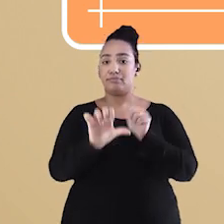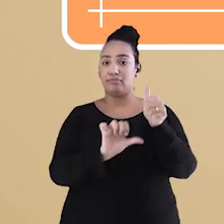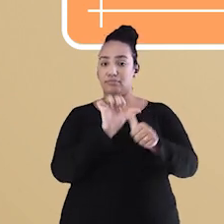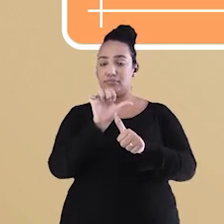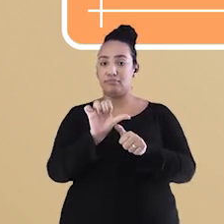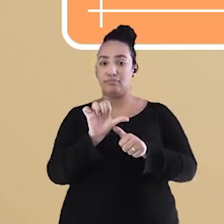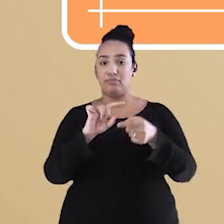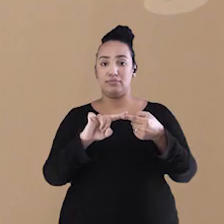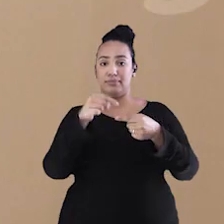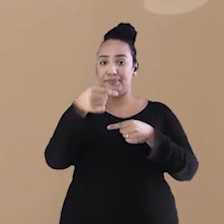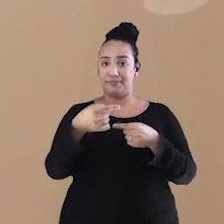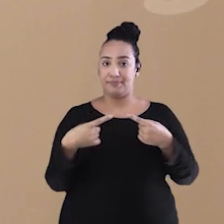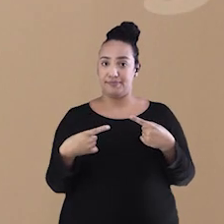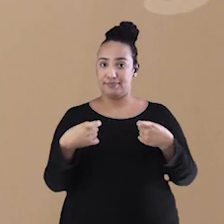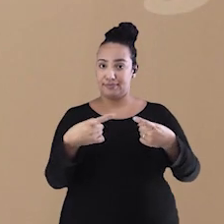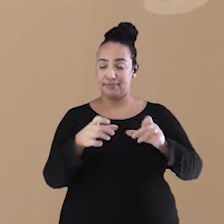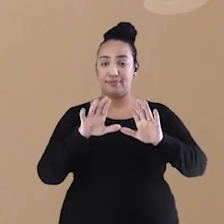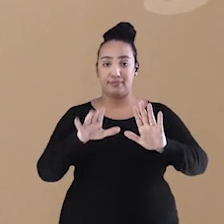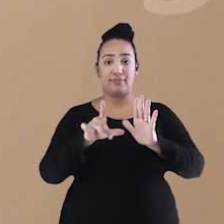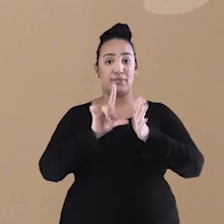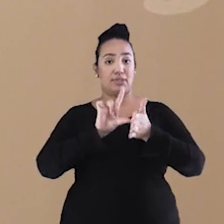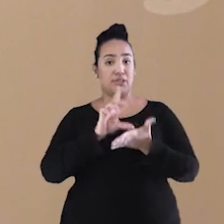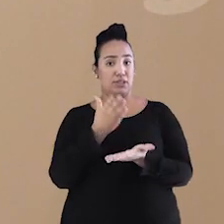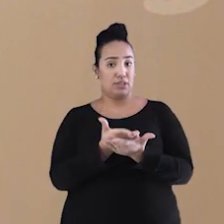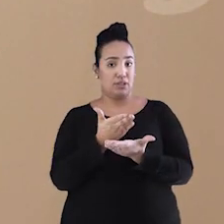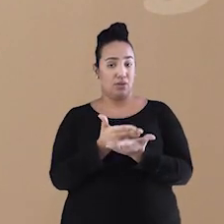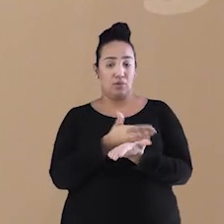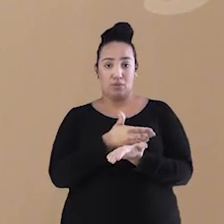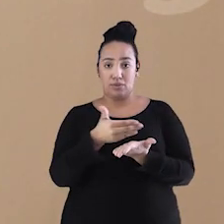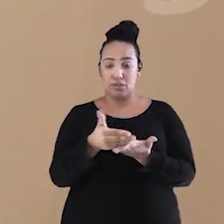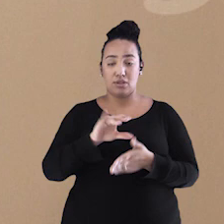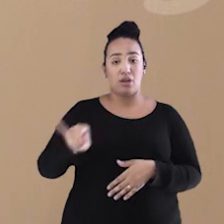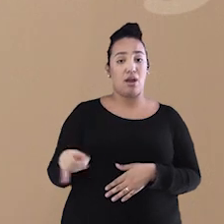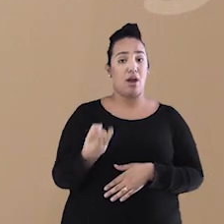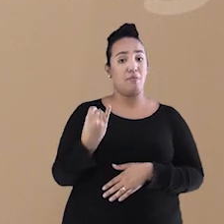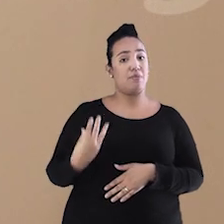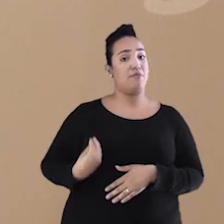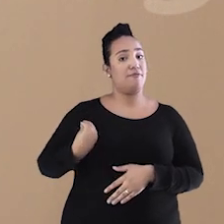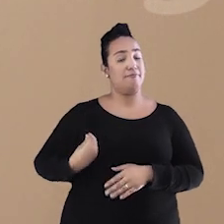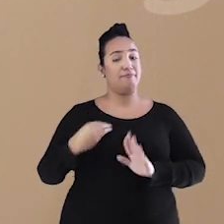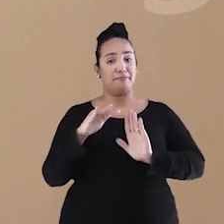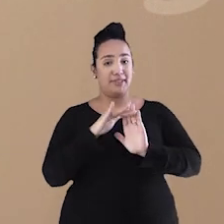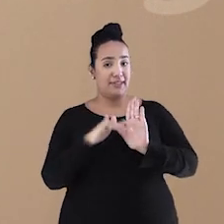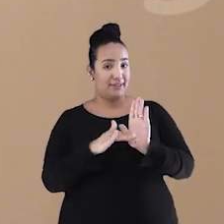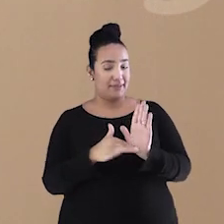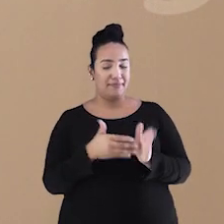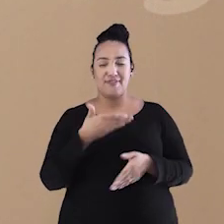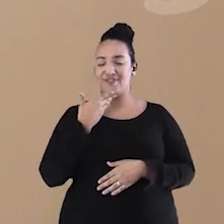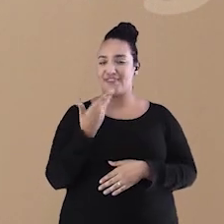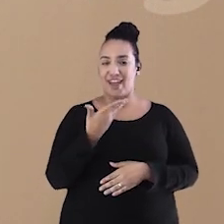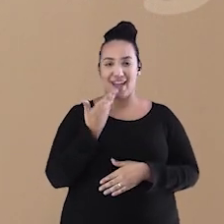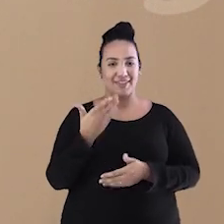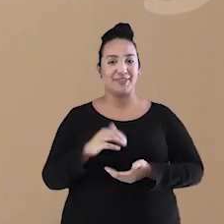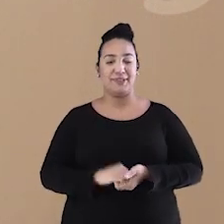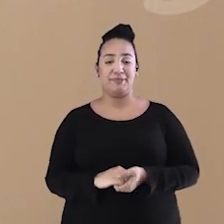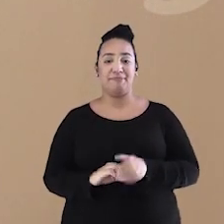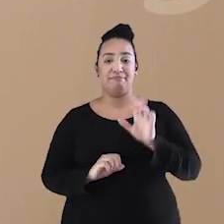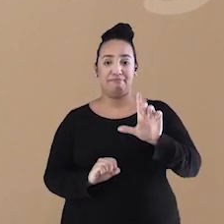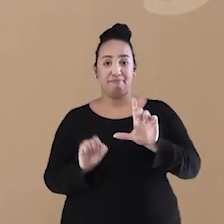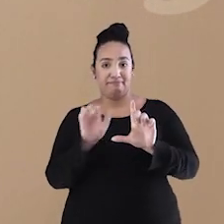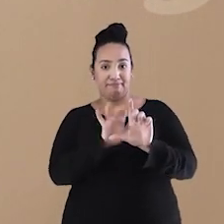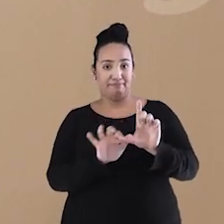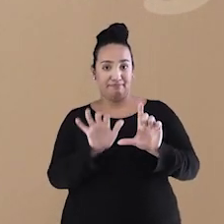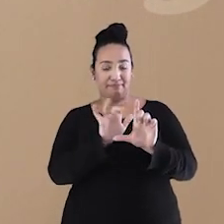no pós-guerra. Antes de começarmos nossa aula, aproveita e já marca sua presença. É bem fácil. Basta